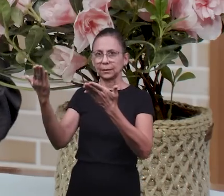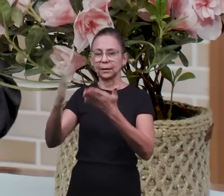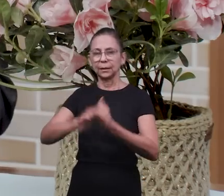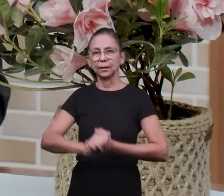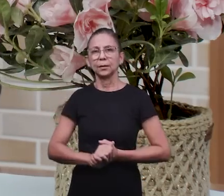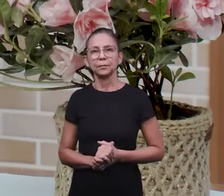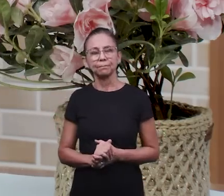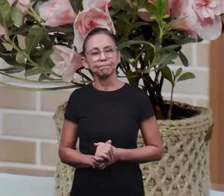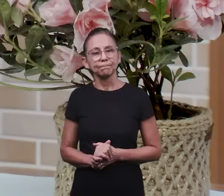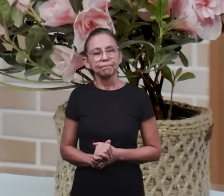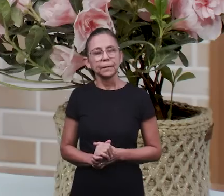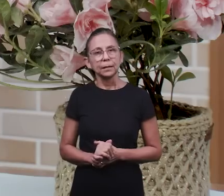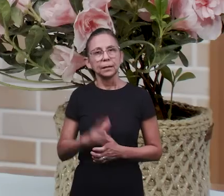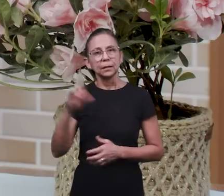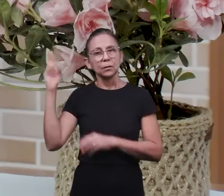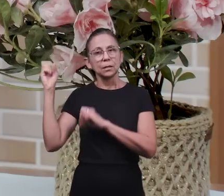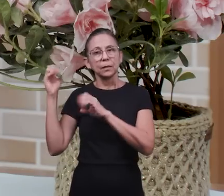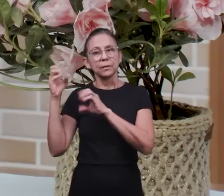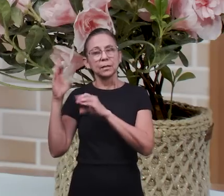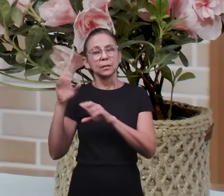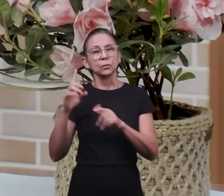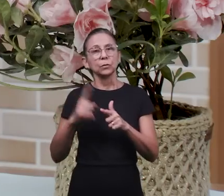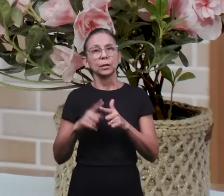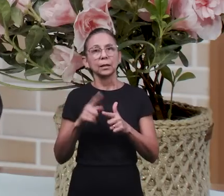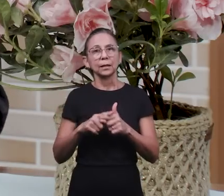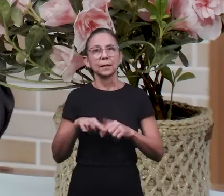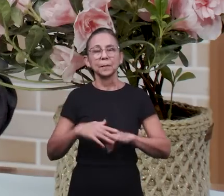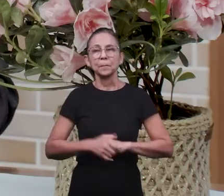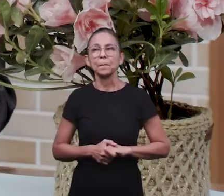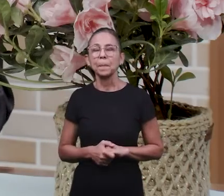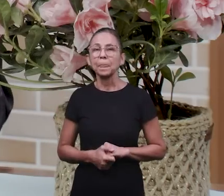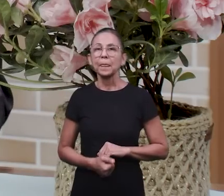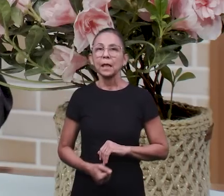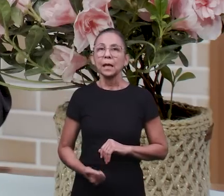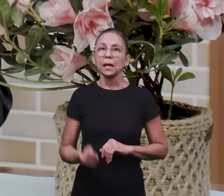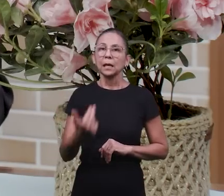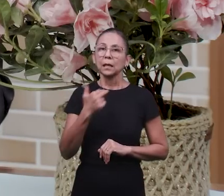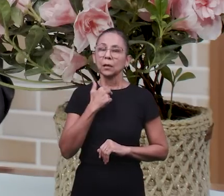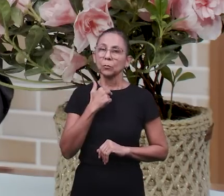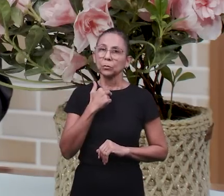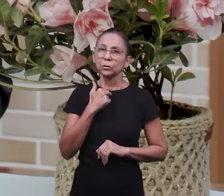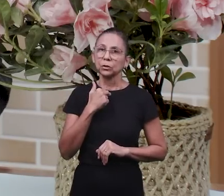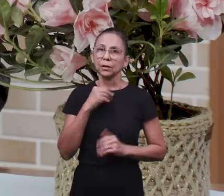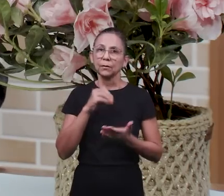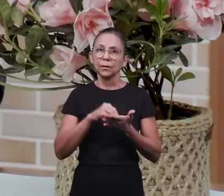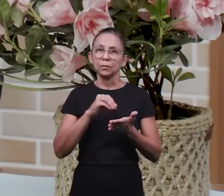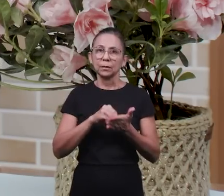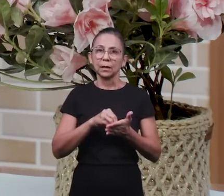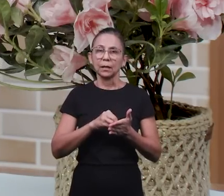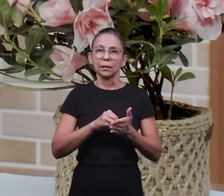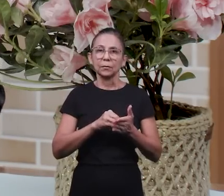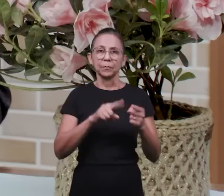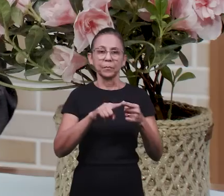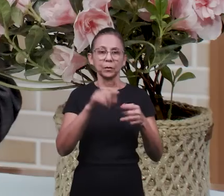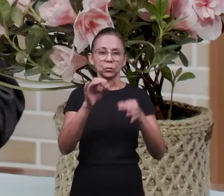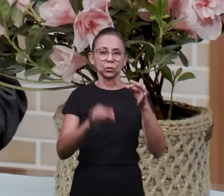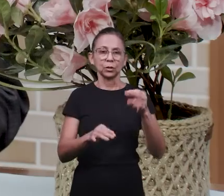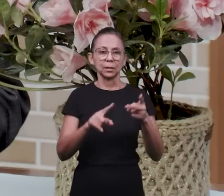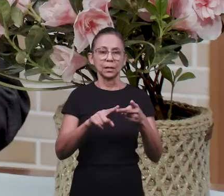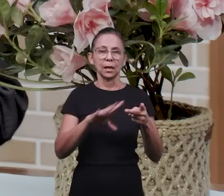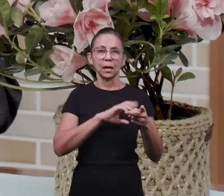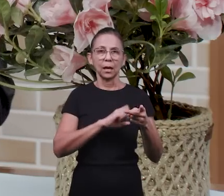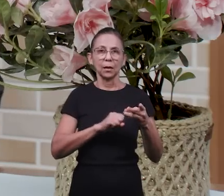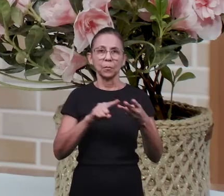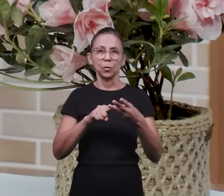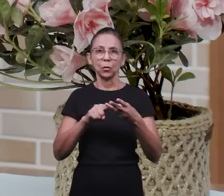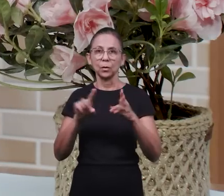ensinando que essa forma de fazer culto a Deus não podia ser dissociada da prática da justiça, do amor à